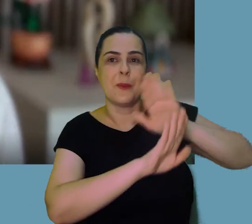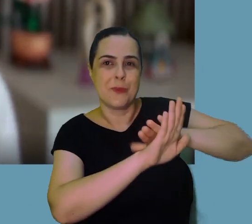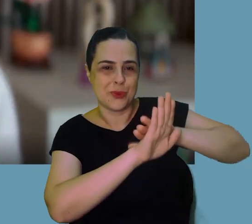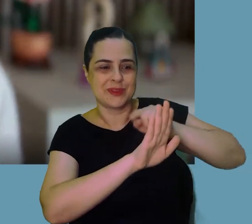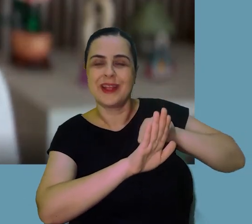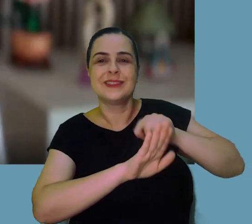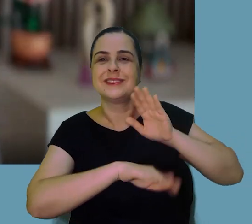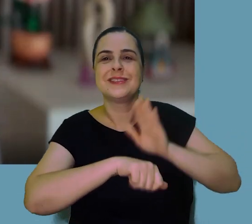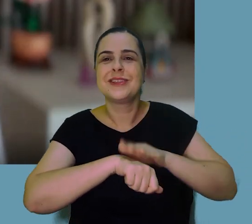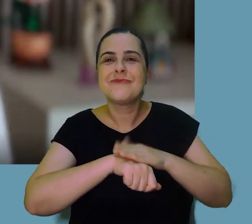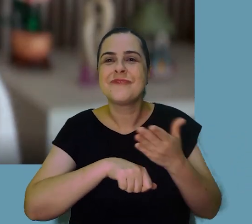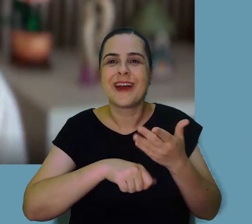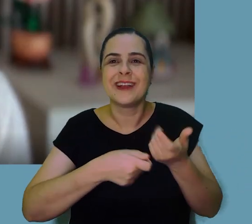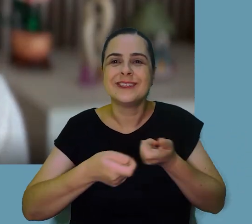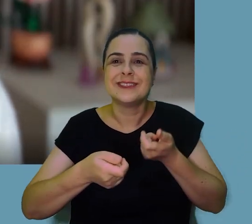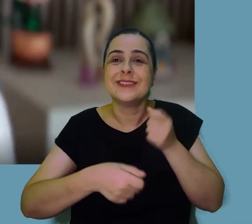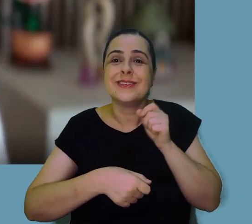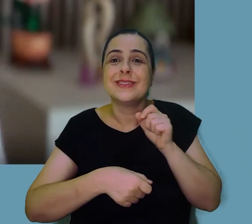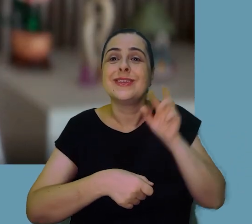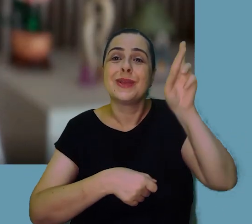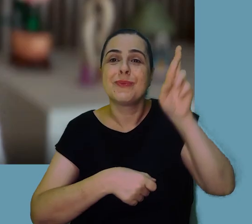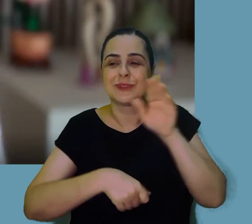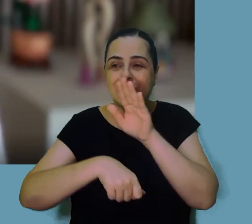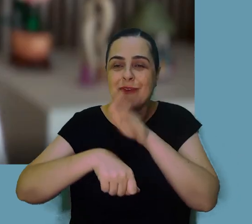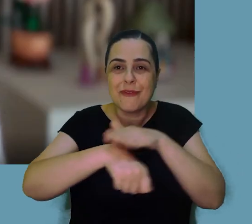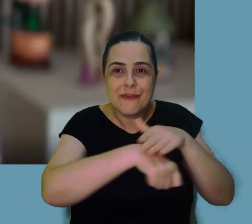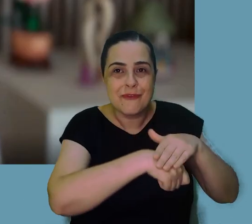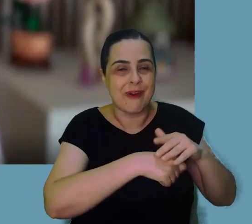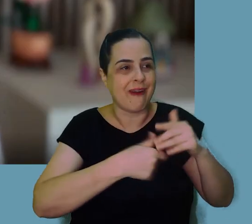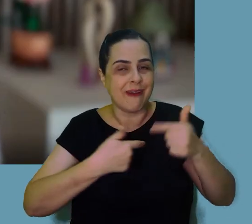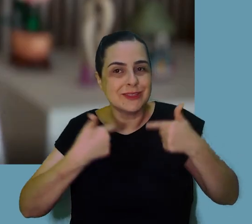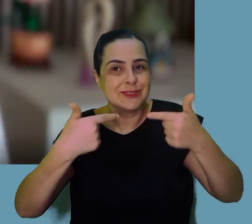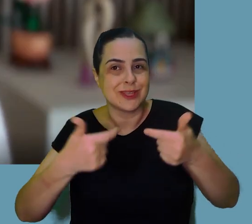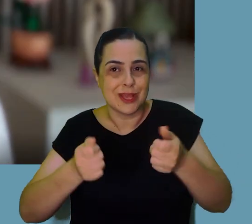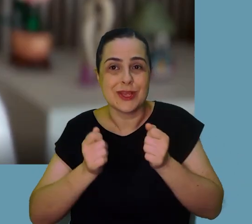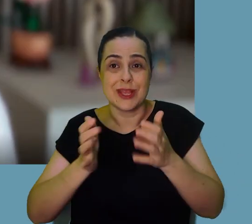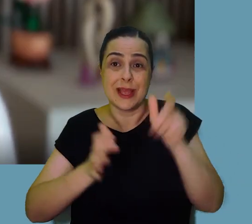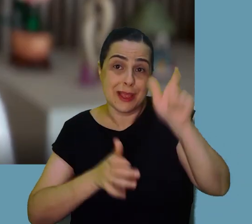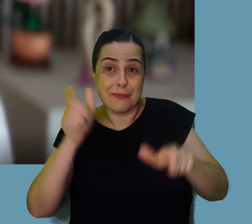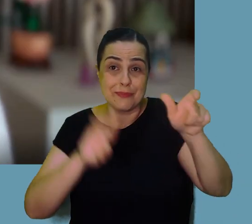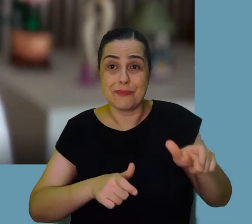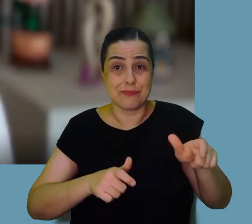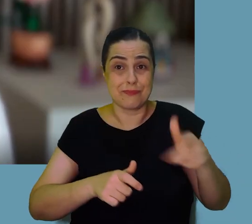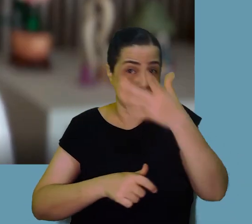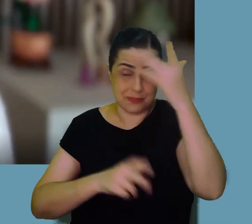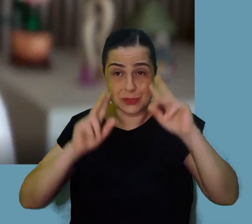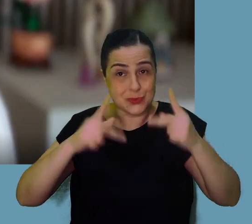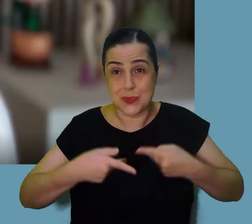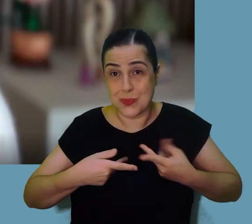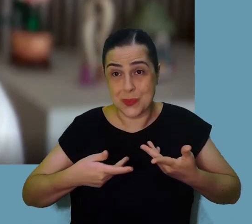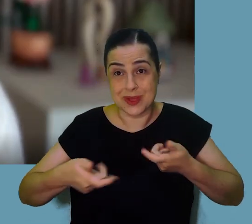ela é feita, legislada, enfim, né, e executada por pessoas. Então, acho que uma